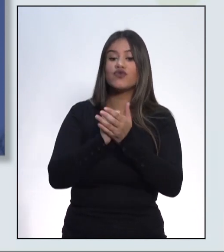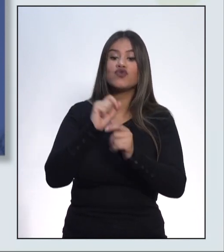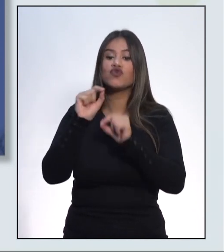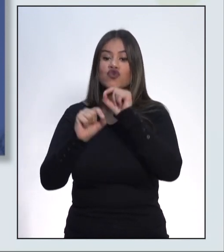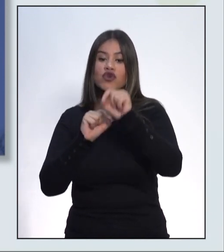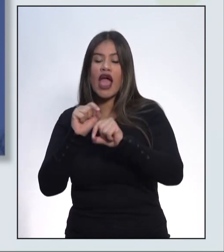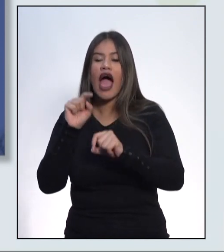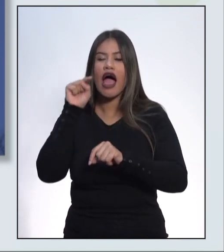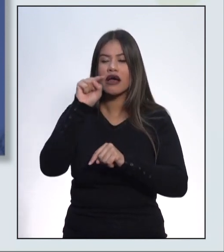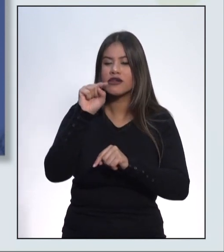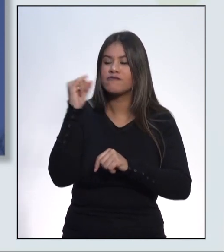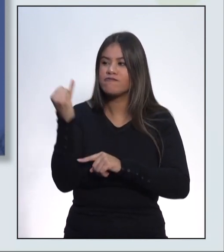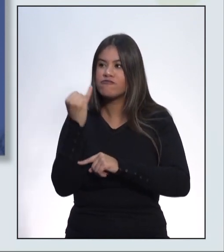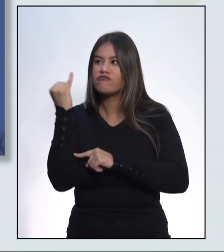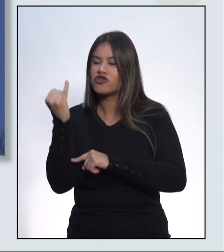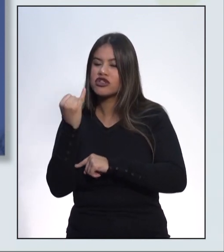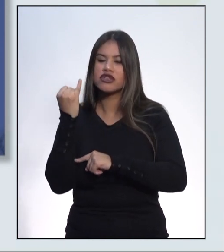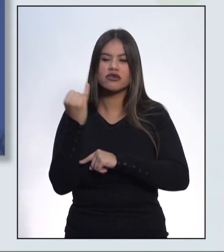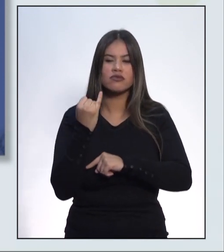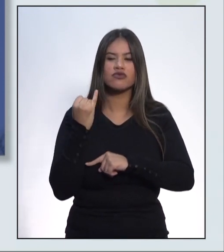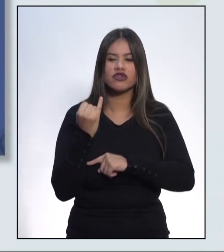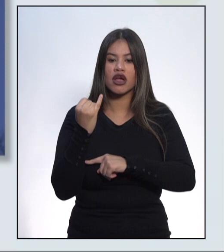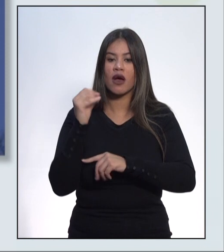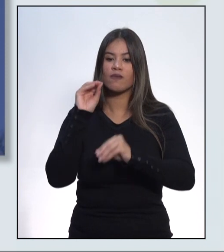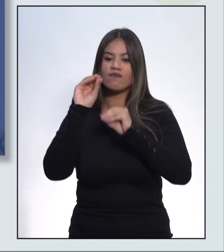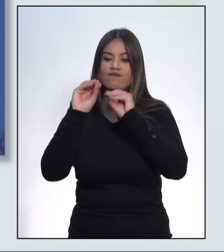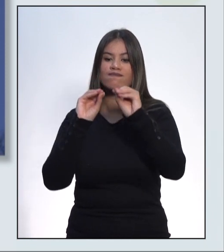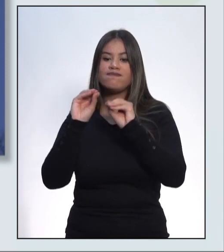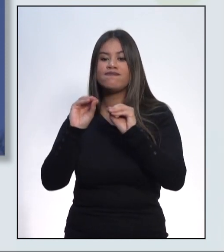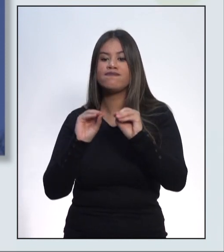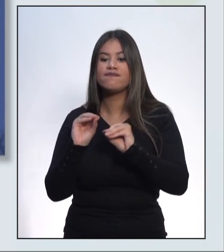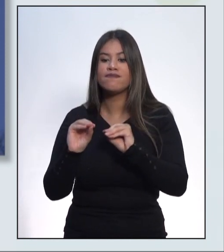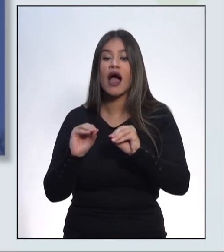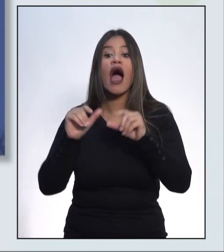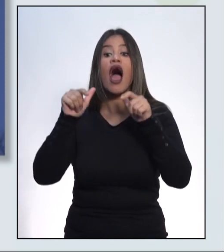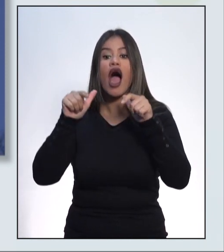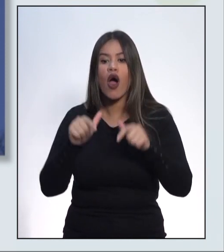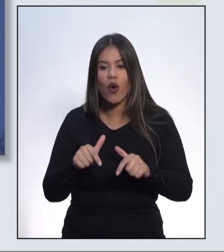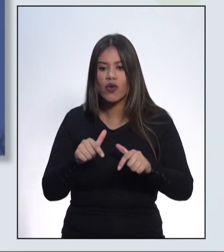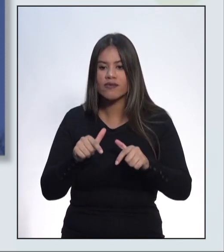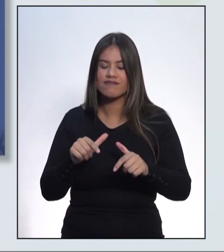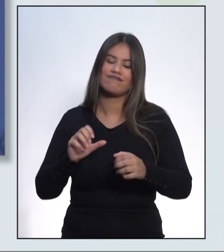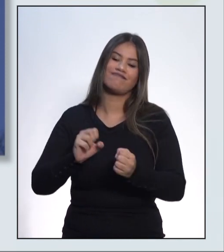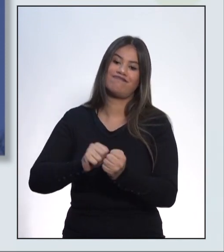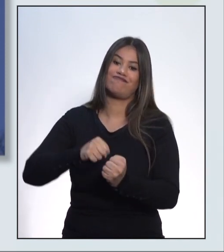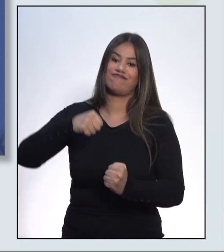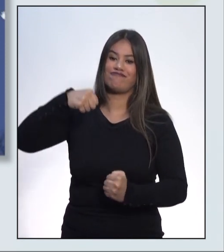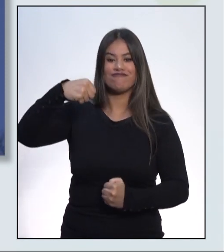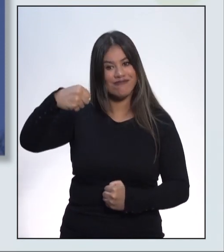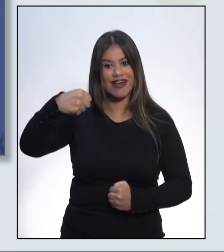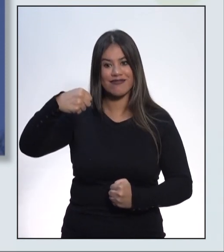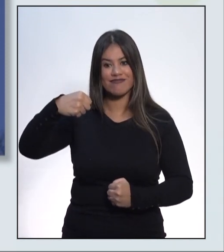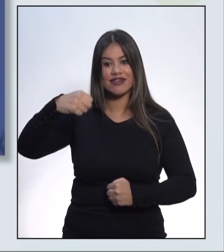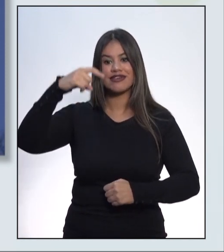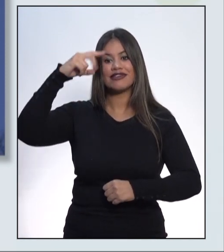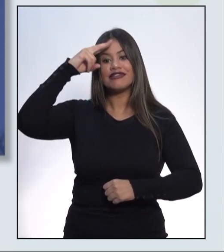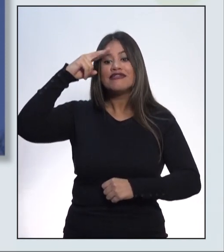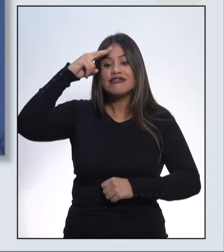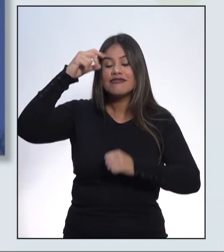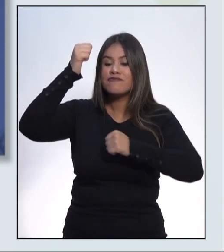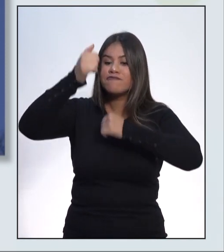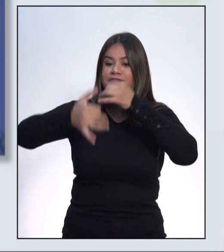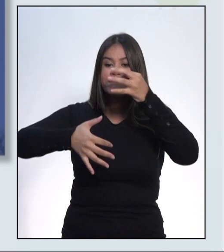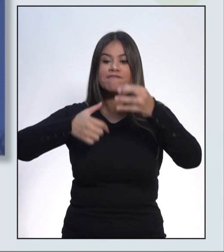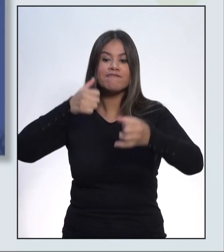e relevantes em que aconteceram alguns fatos históricos no mapa e contar a história dessa Guerra da Independência